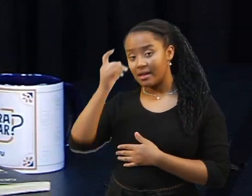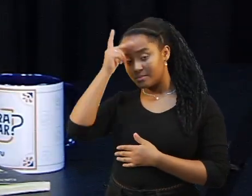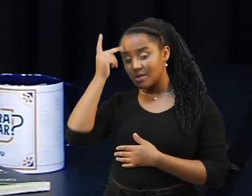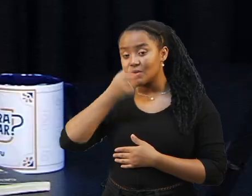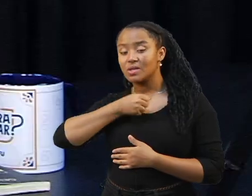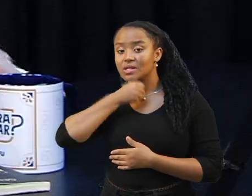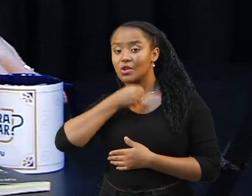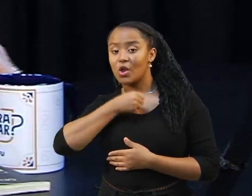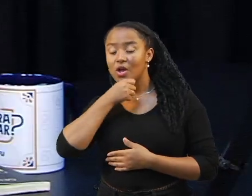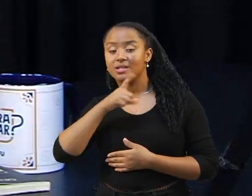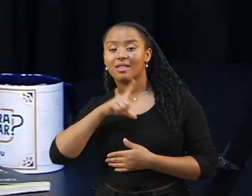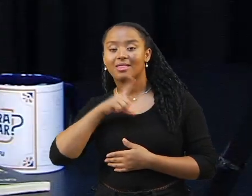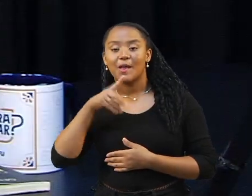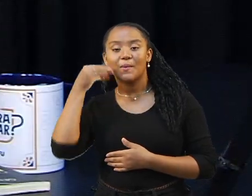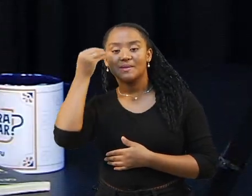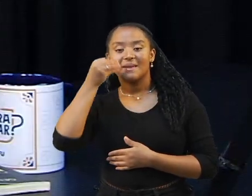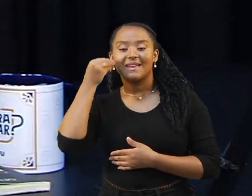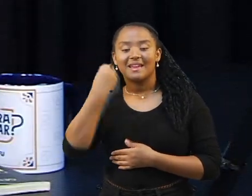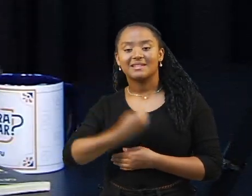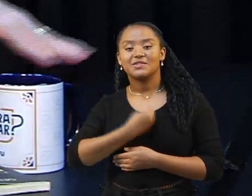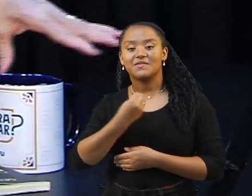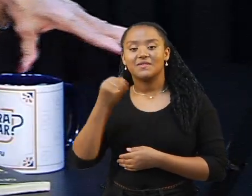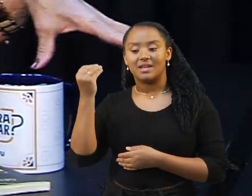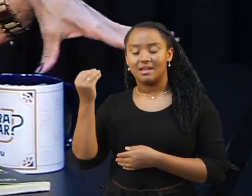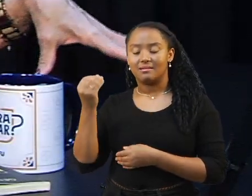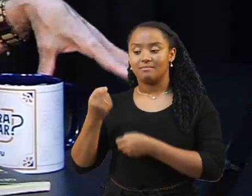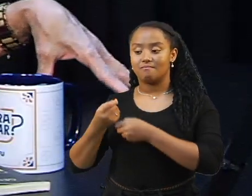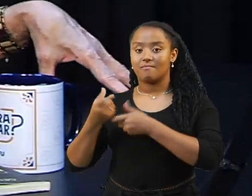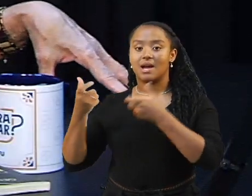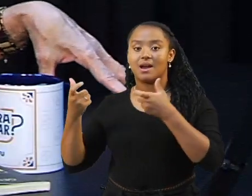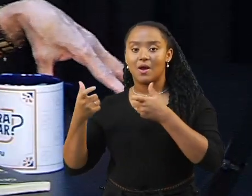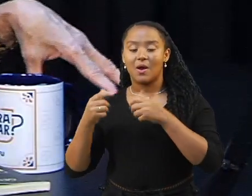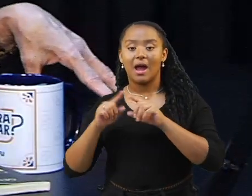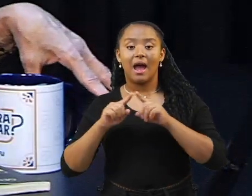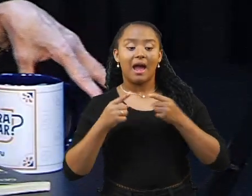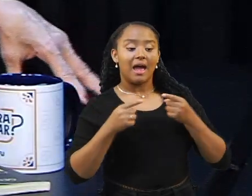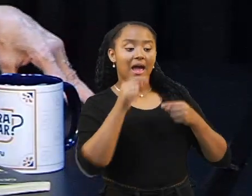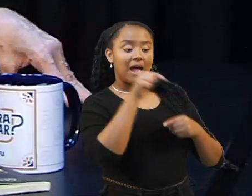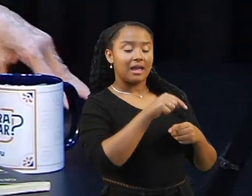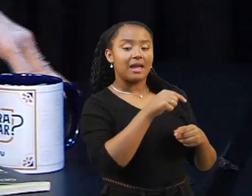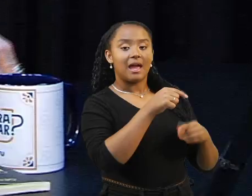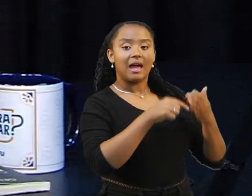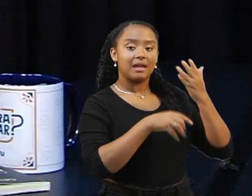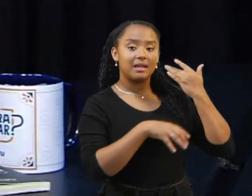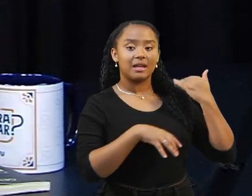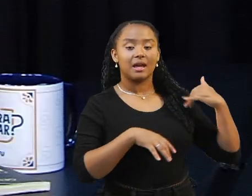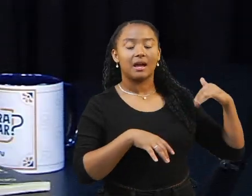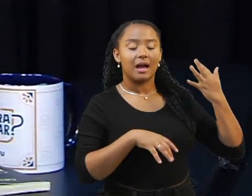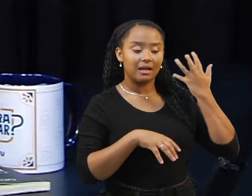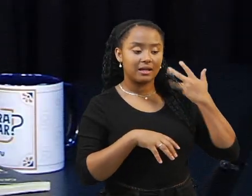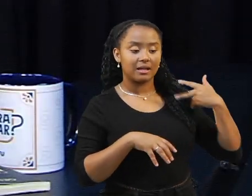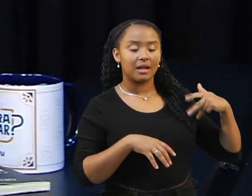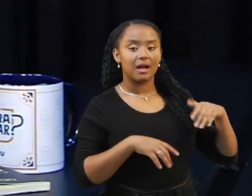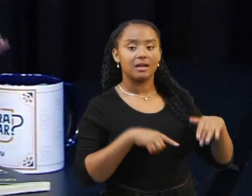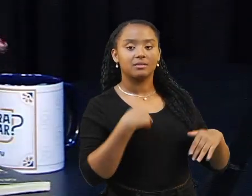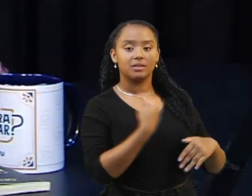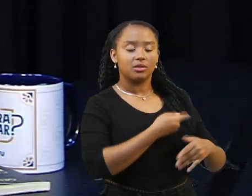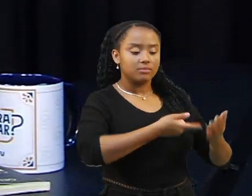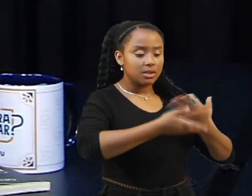E eles têm uma certa vivência muito maior. A criança, você está trabalhando para que ela